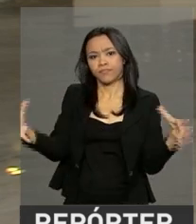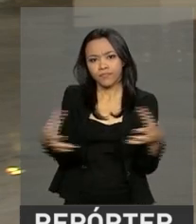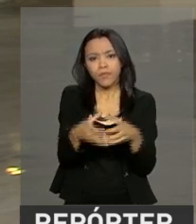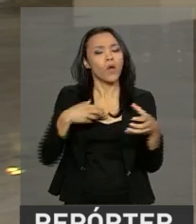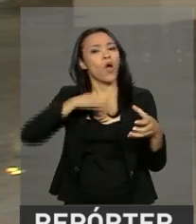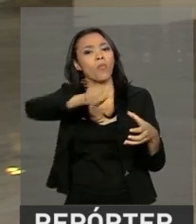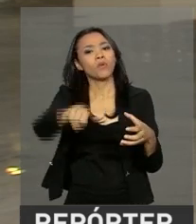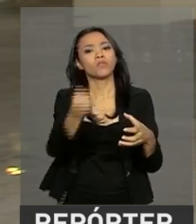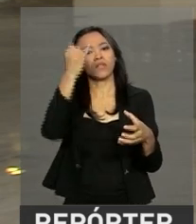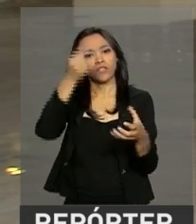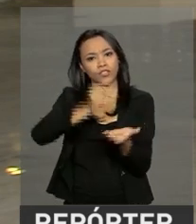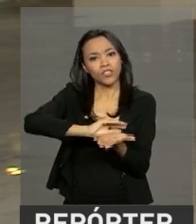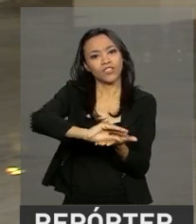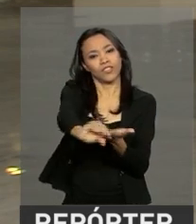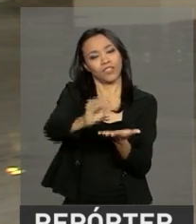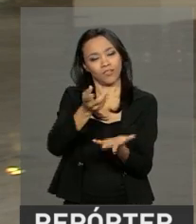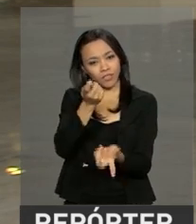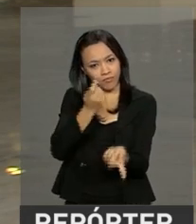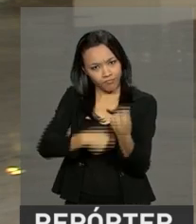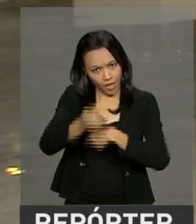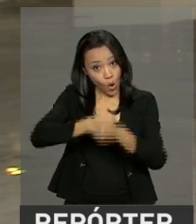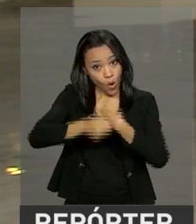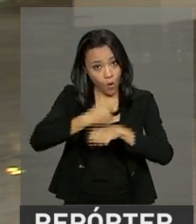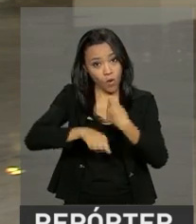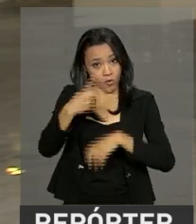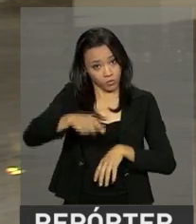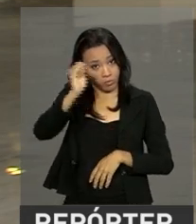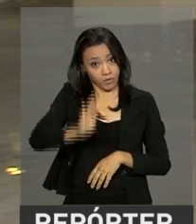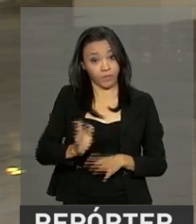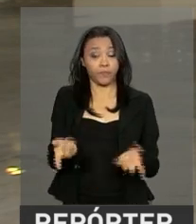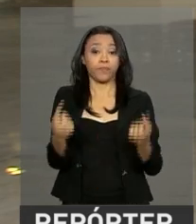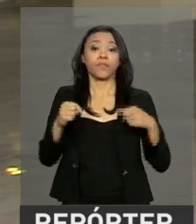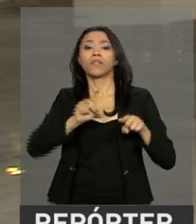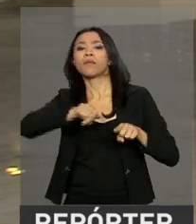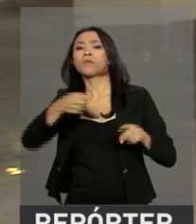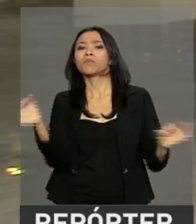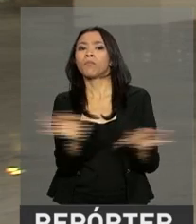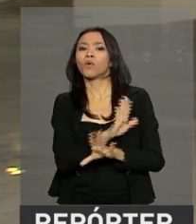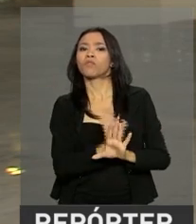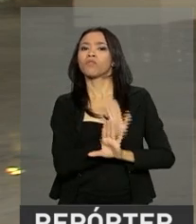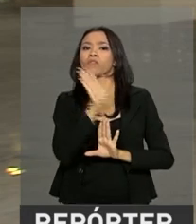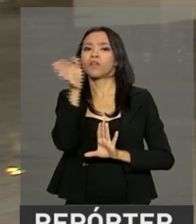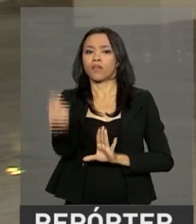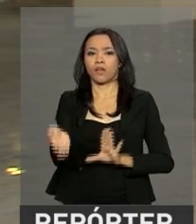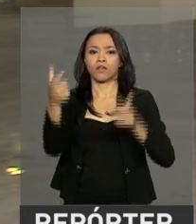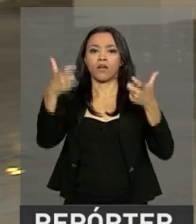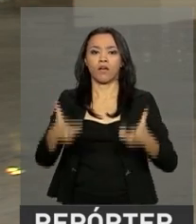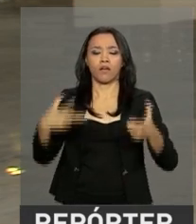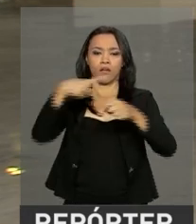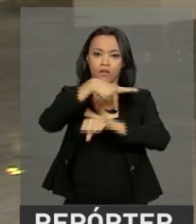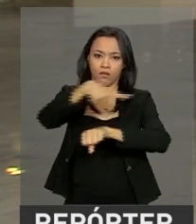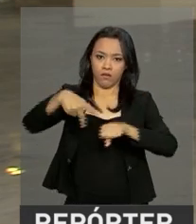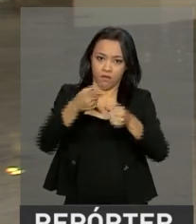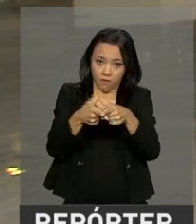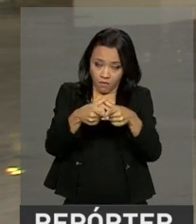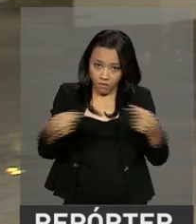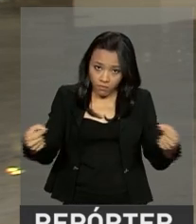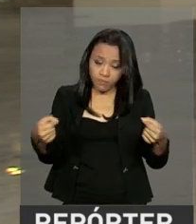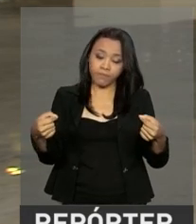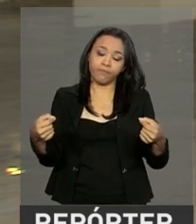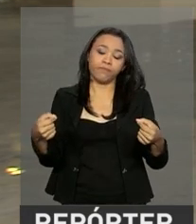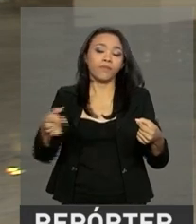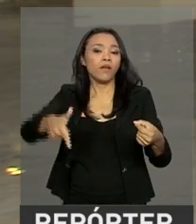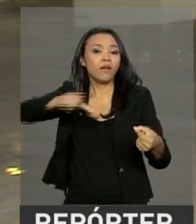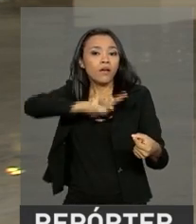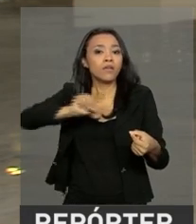investimento e Comércio com o Brasil depois disso Michel Temer segue para o Japão para uma visita oficial mas antes de viajar